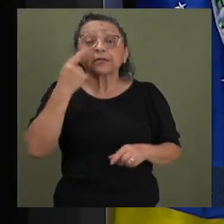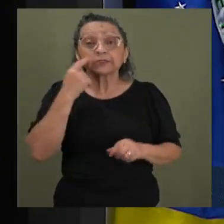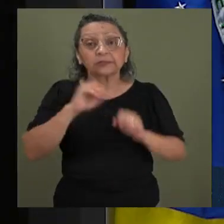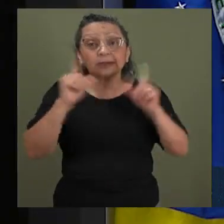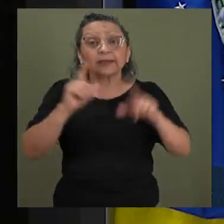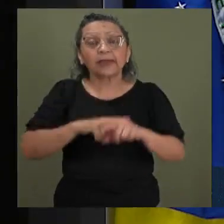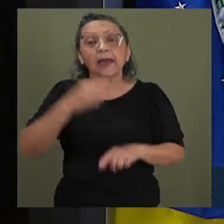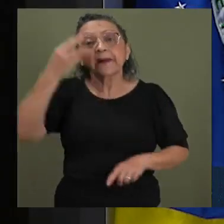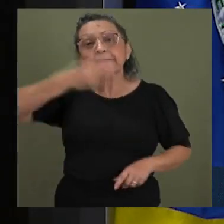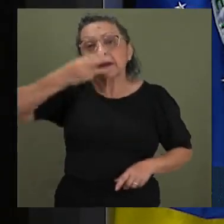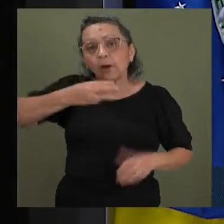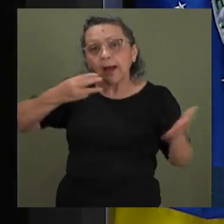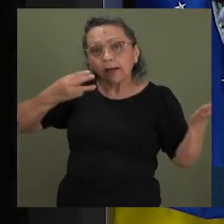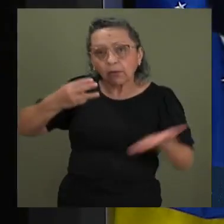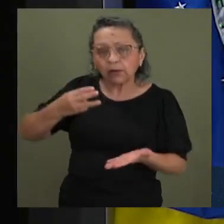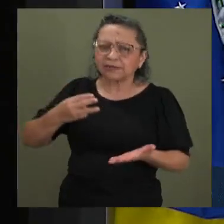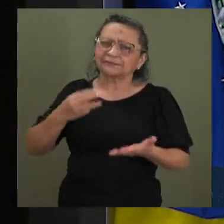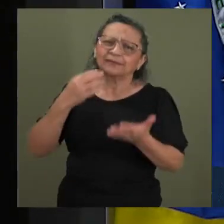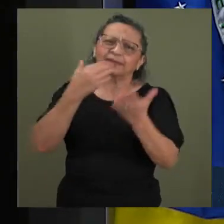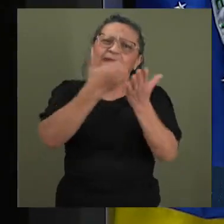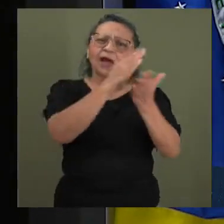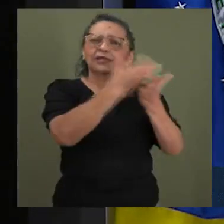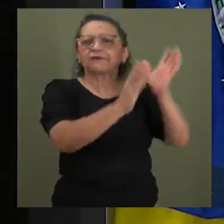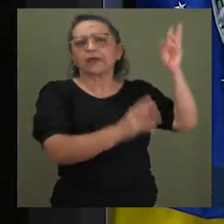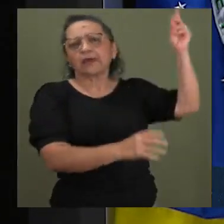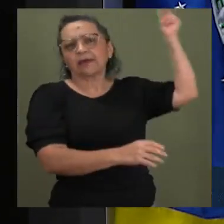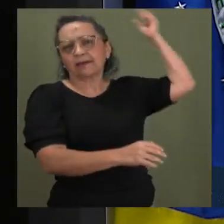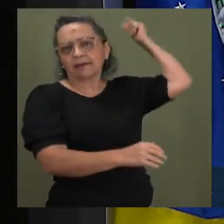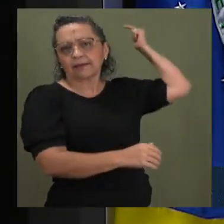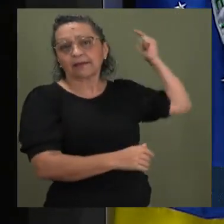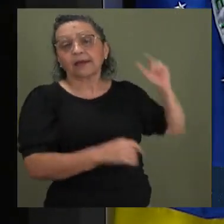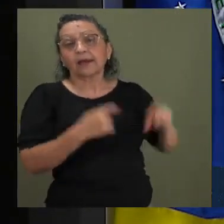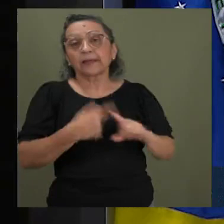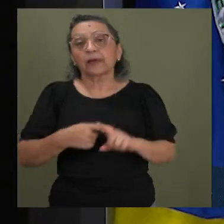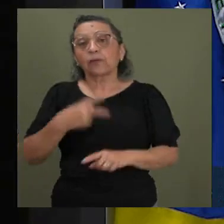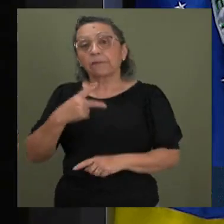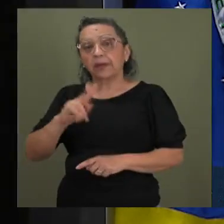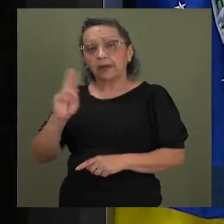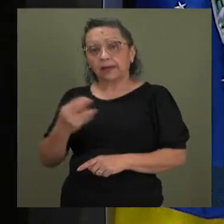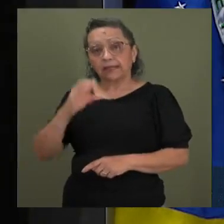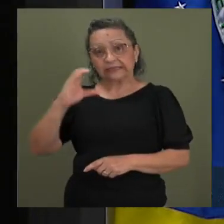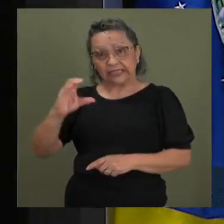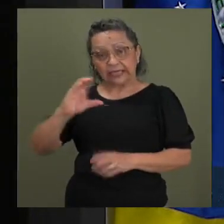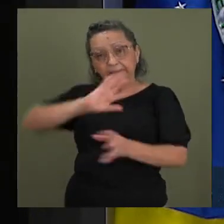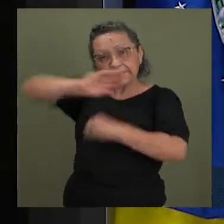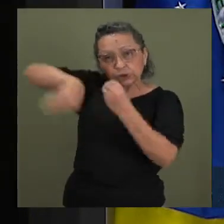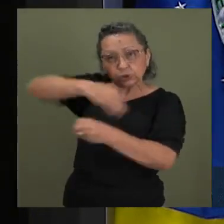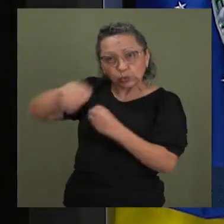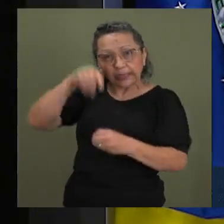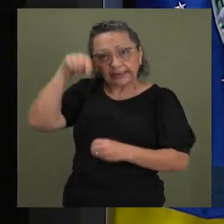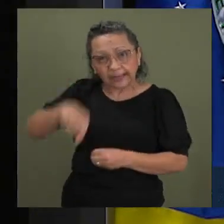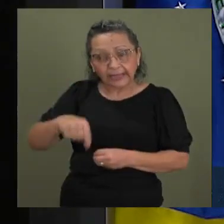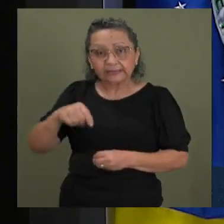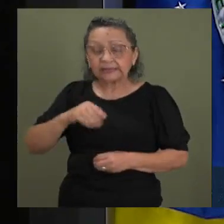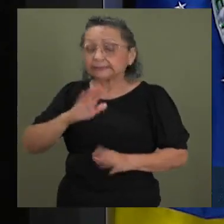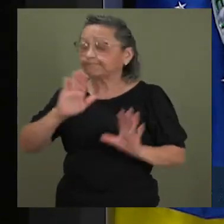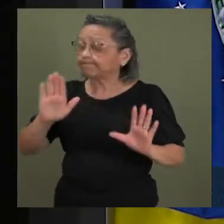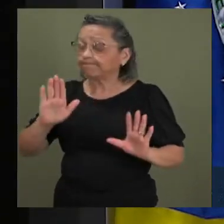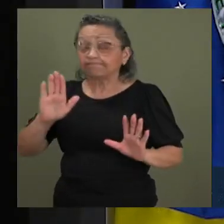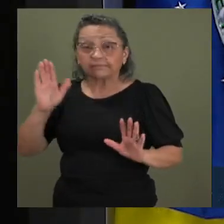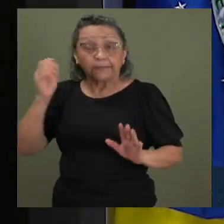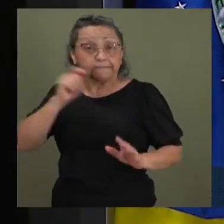a maconha de hoje não tem nada a ver com a de antigamente. O THC, componente psicoativo dessa terrível droga